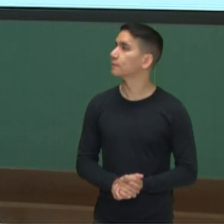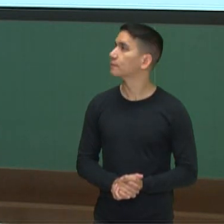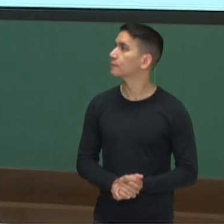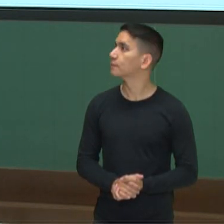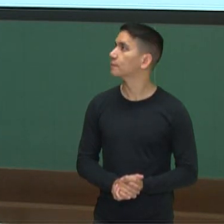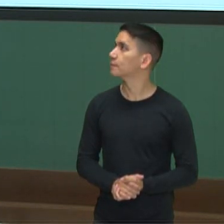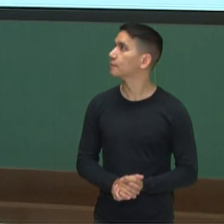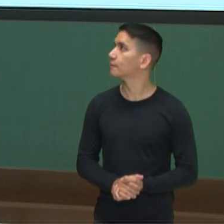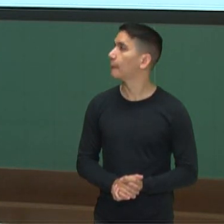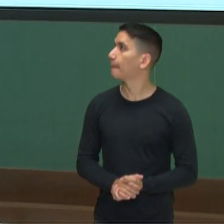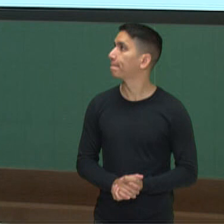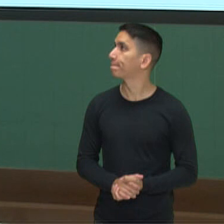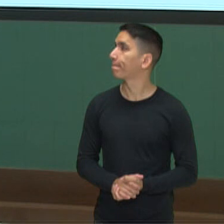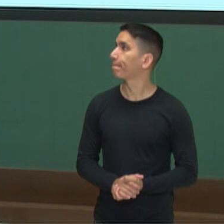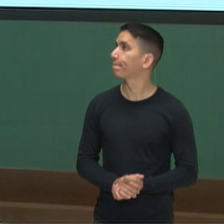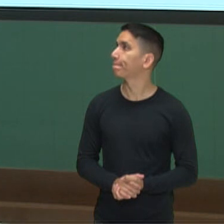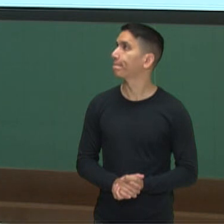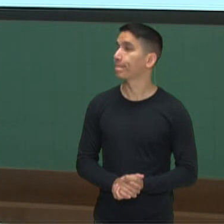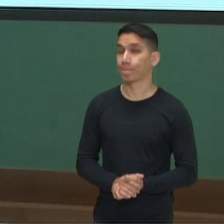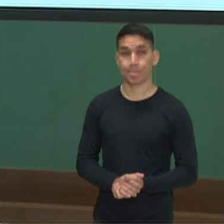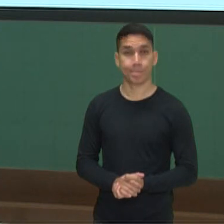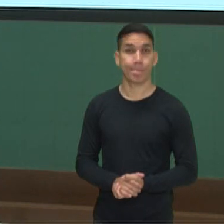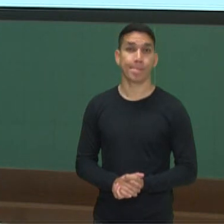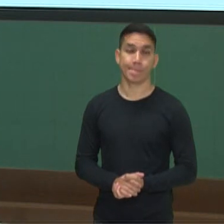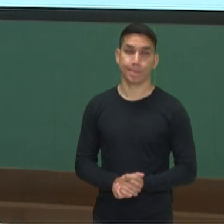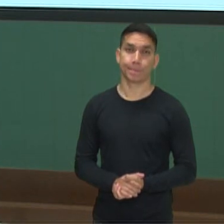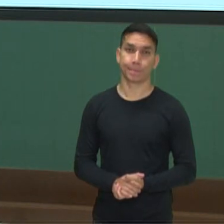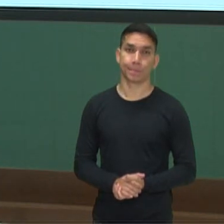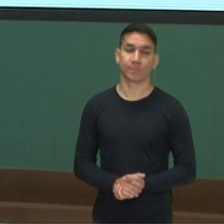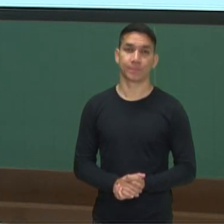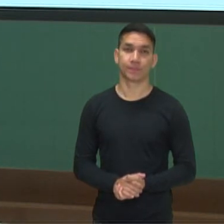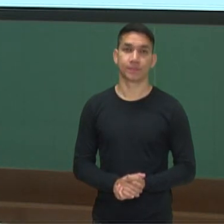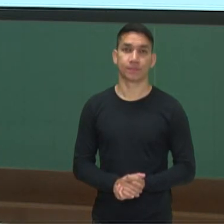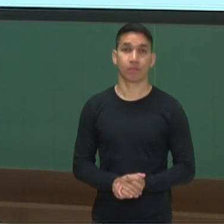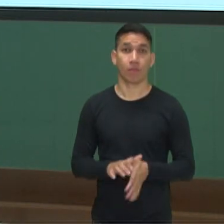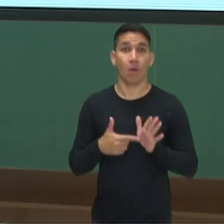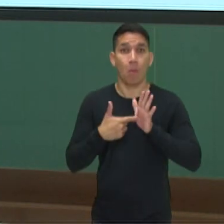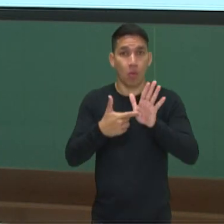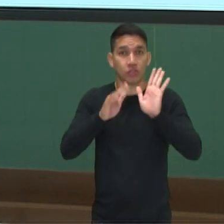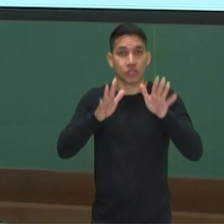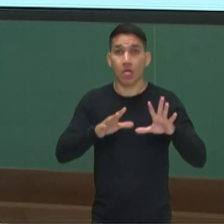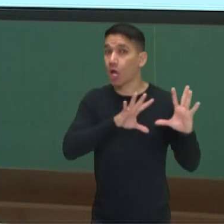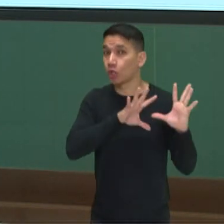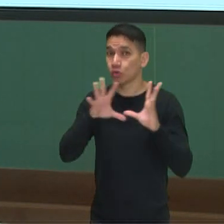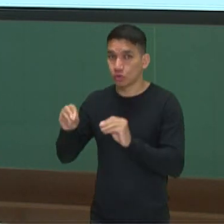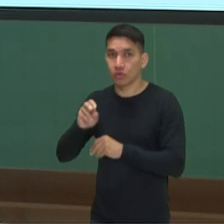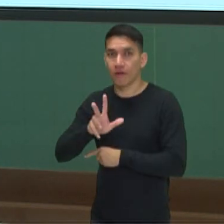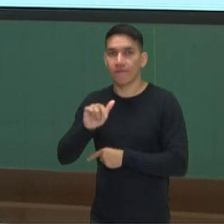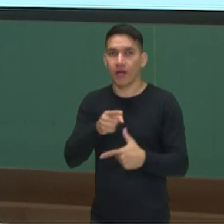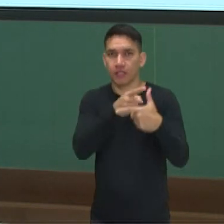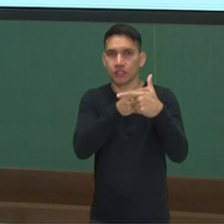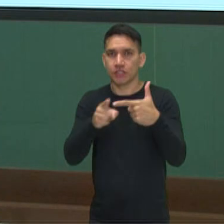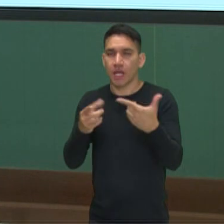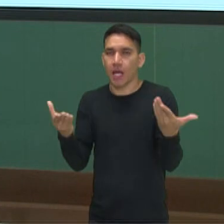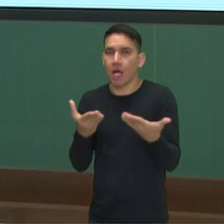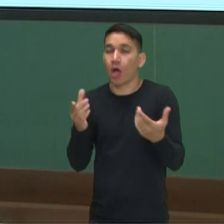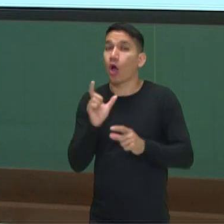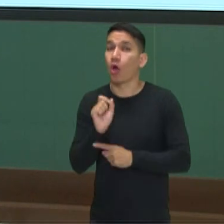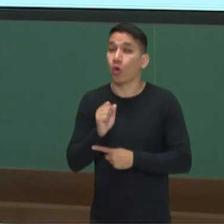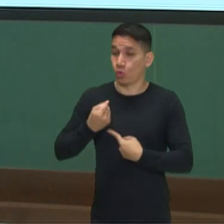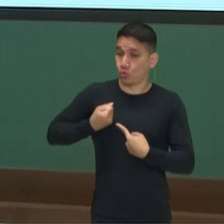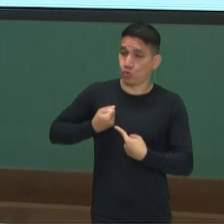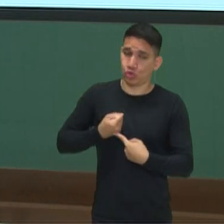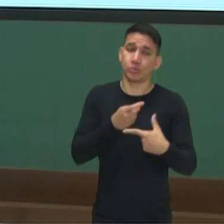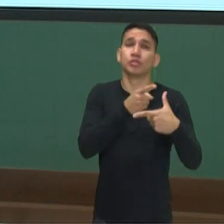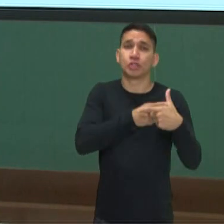e menos 12x ao cubo, também por 3x ao cubo. Mostrei a divisão de todo mundo. E agora, número com número, letra